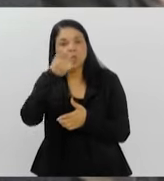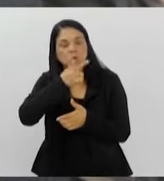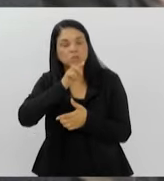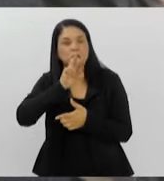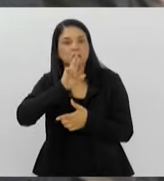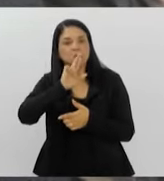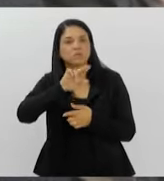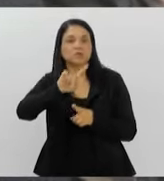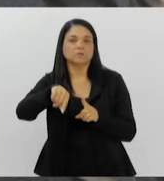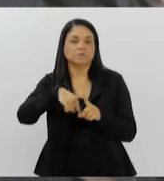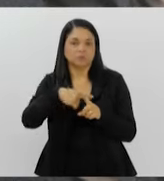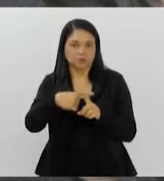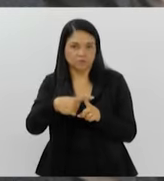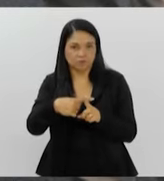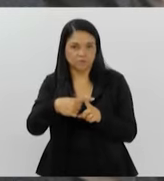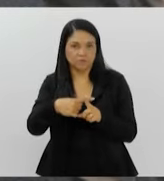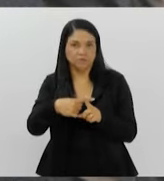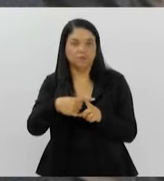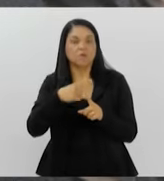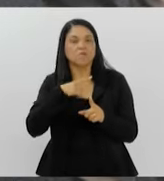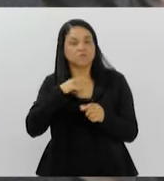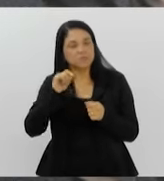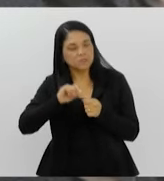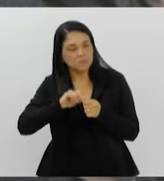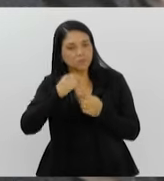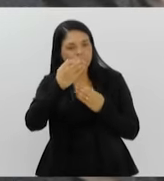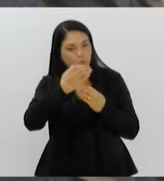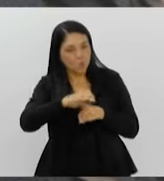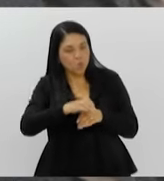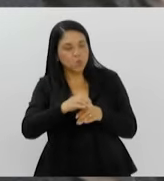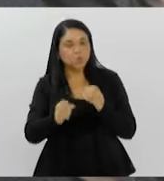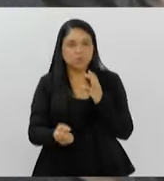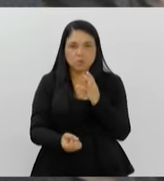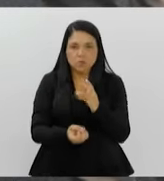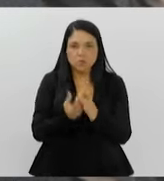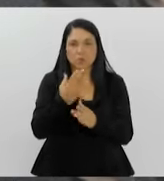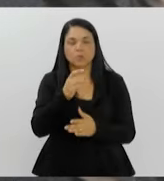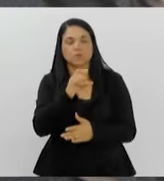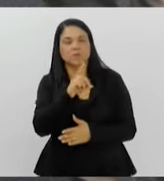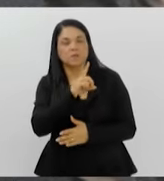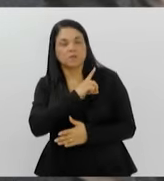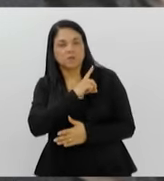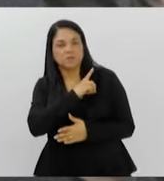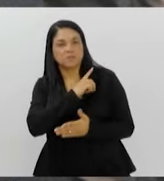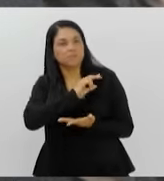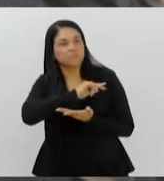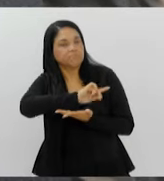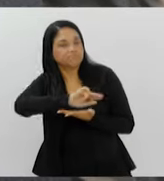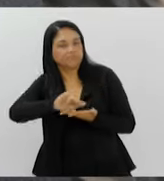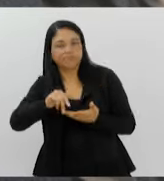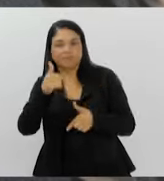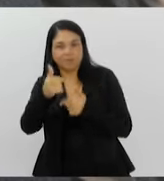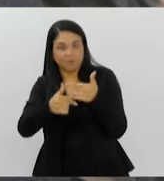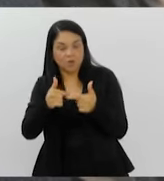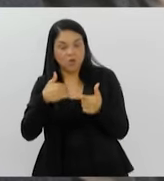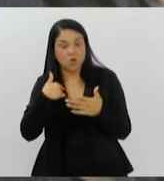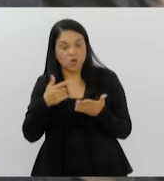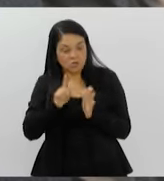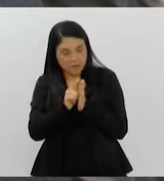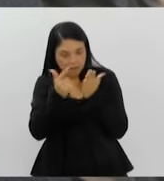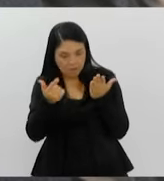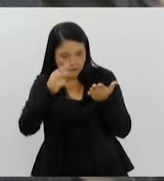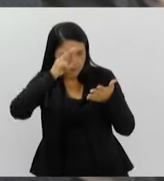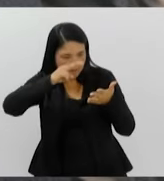resultados e fizemos concurso namos delegacias E por aí vai e hoje quando eu li o jornal me chamou a